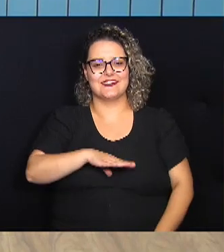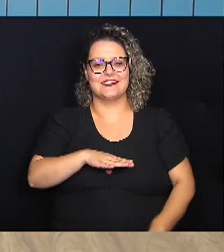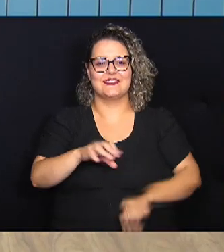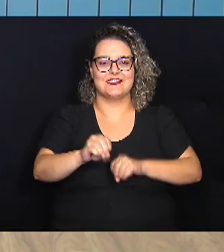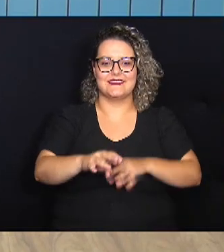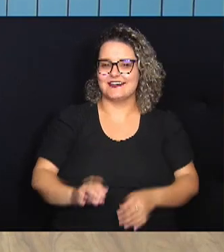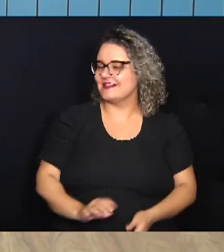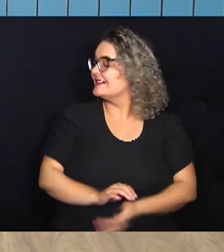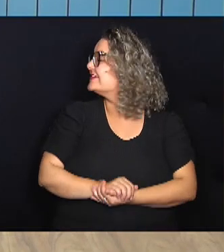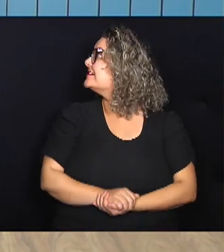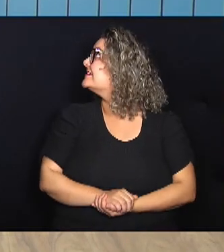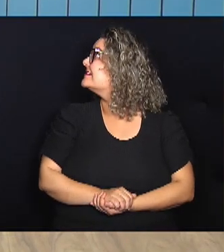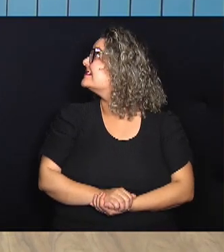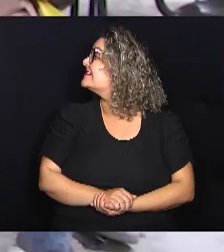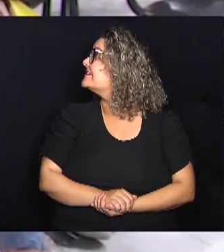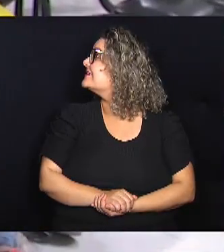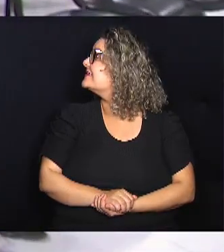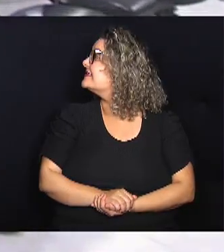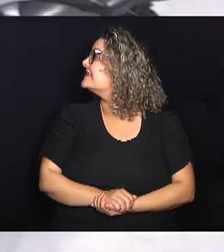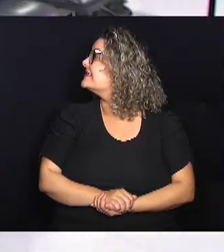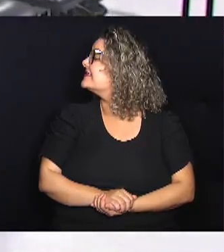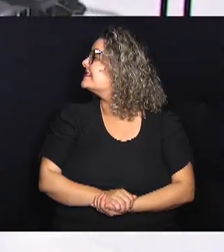Educação.